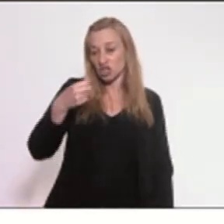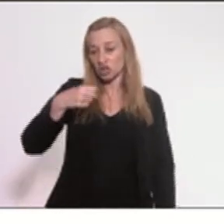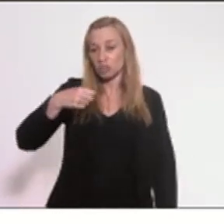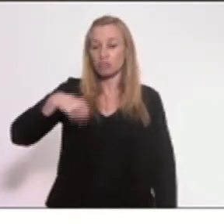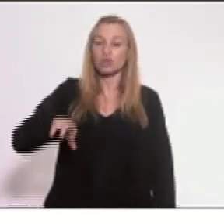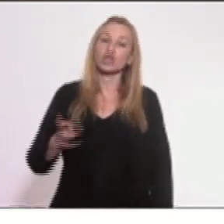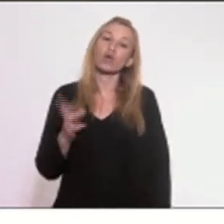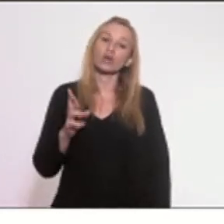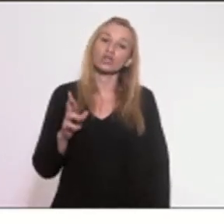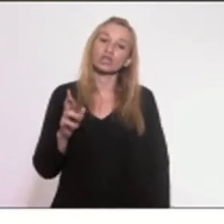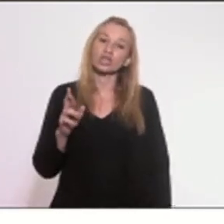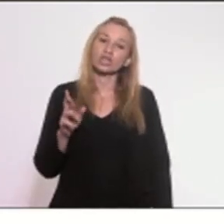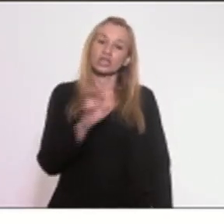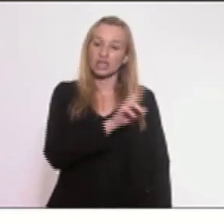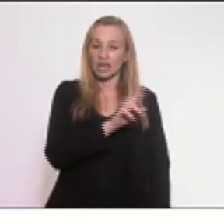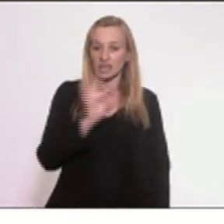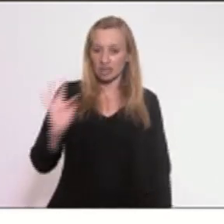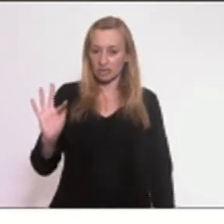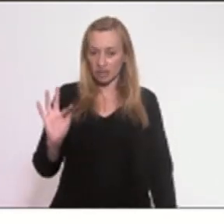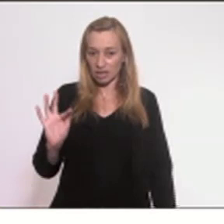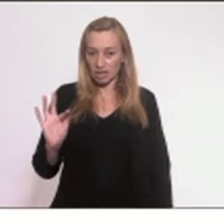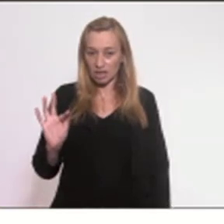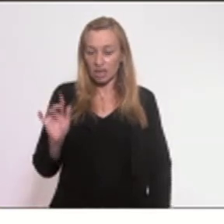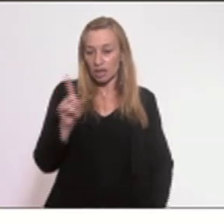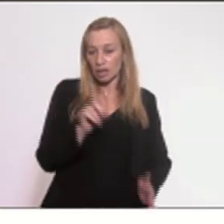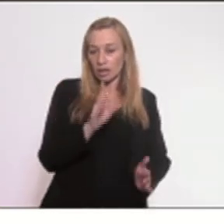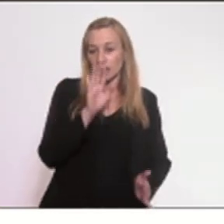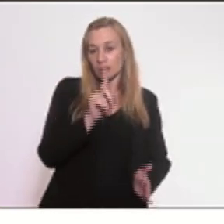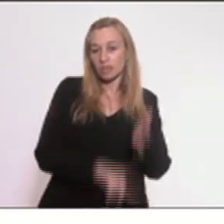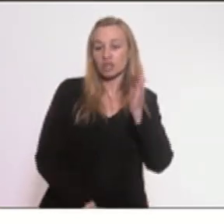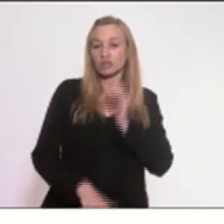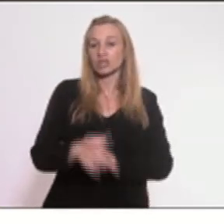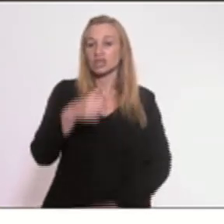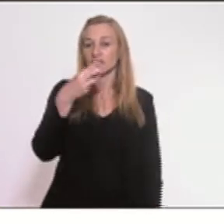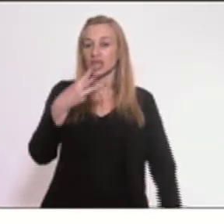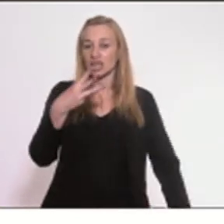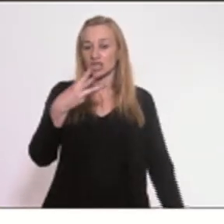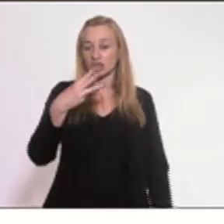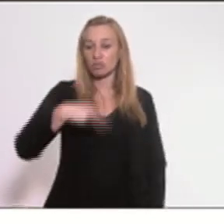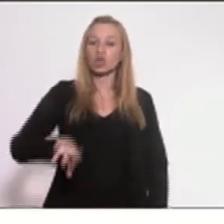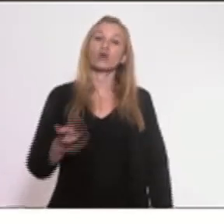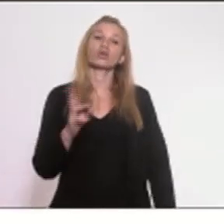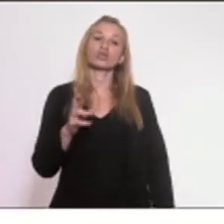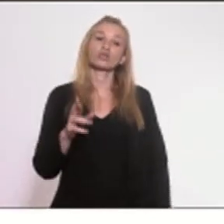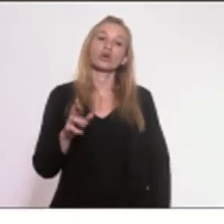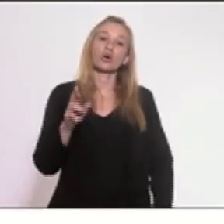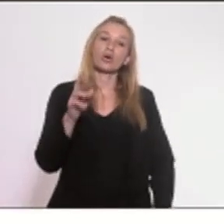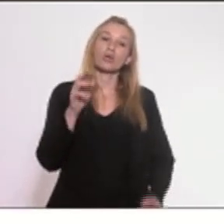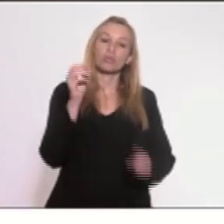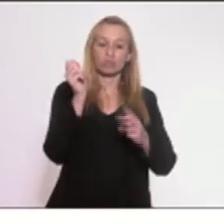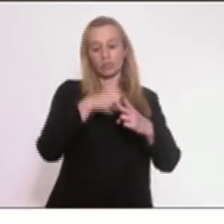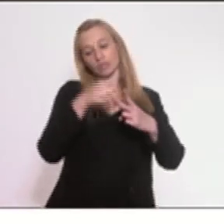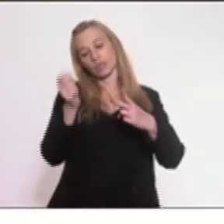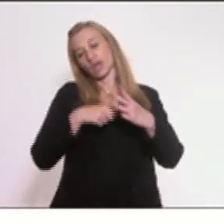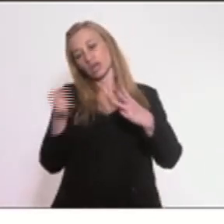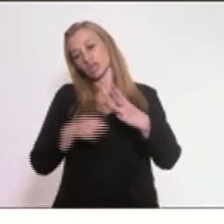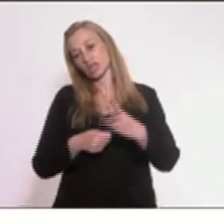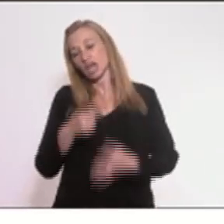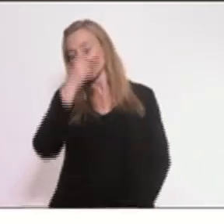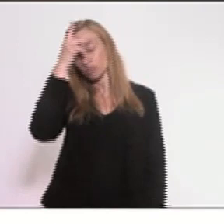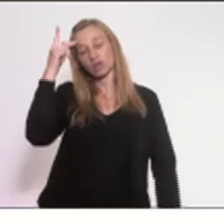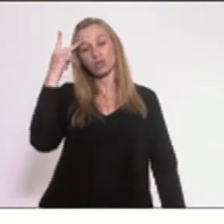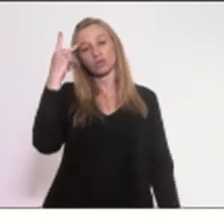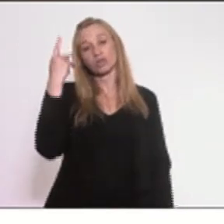royalties, aproximadamente, para 3 milhões por mês. E as pessoas estão